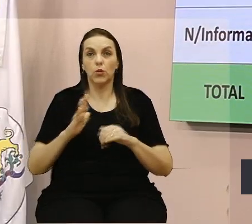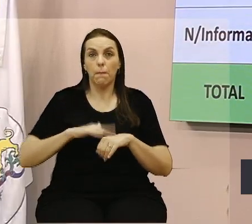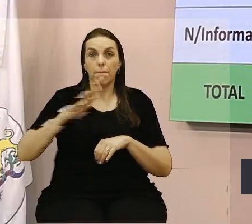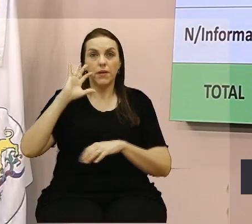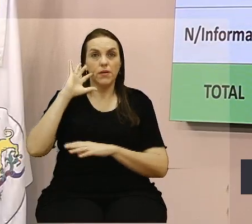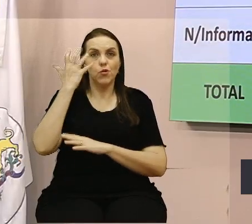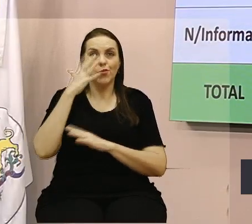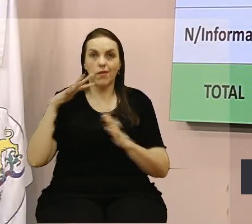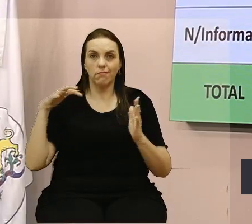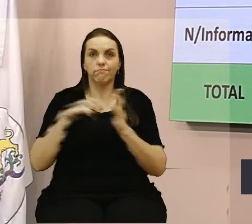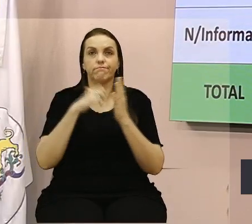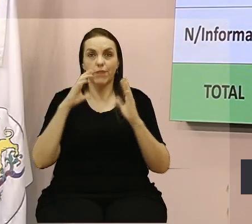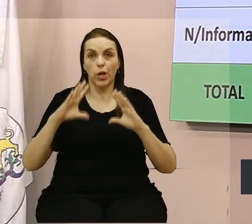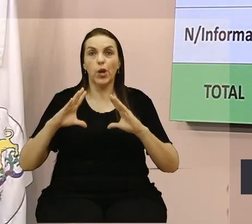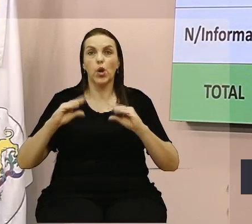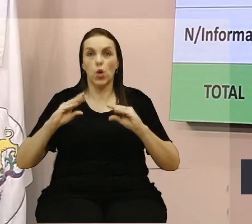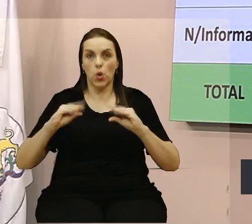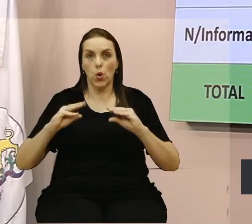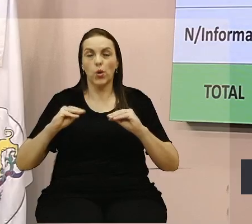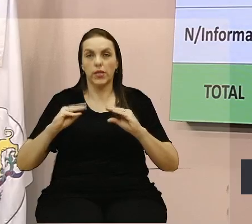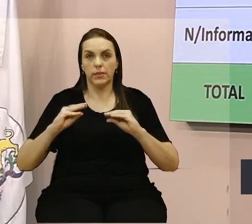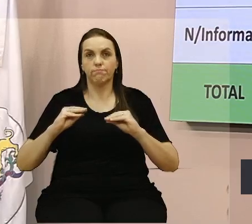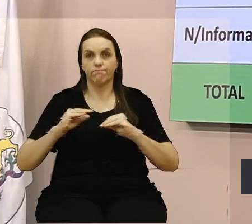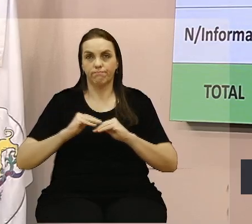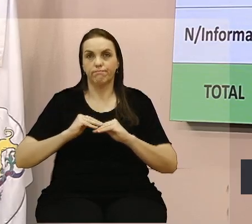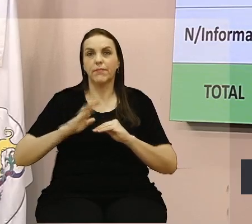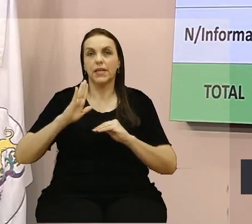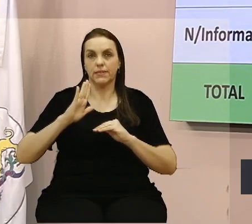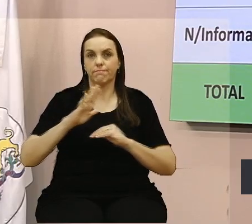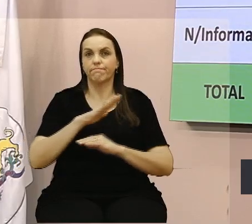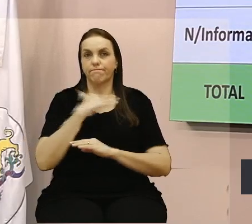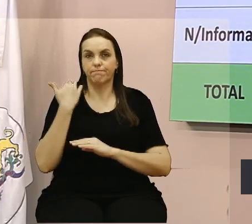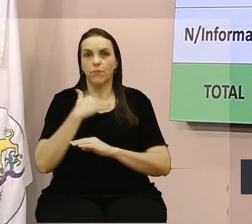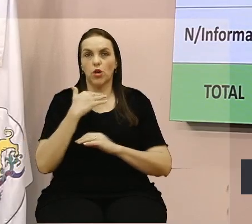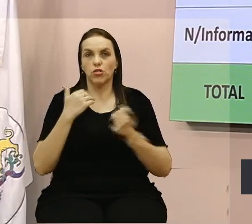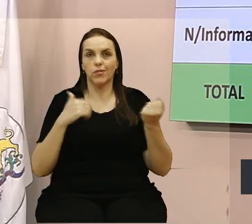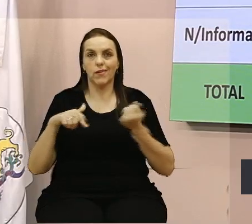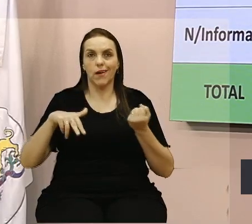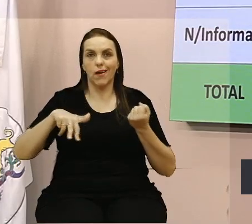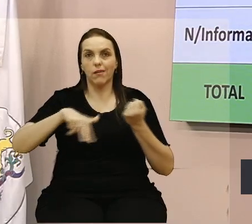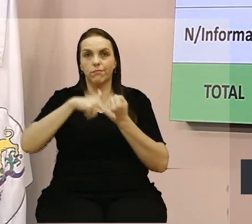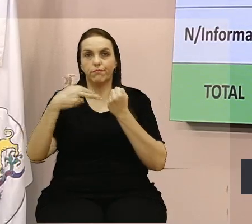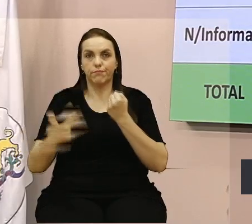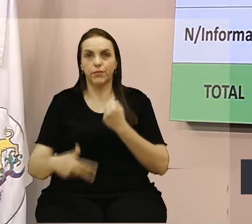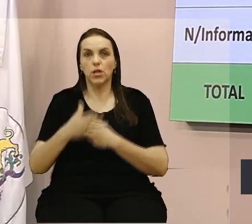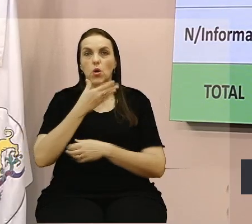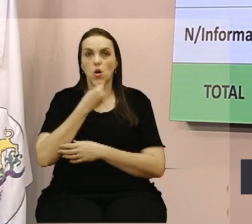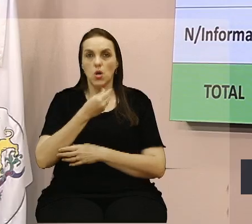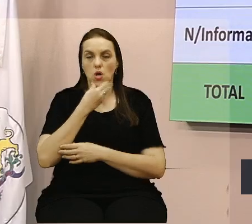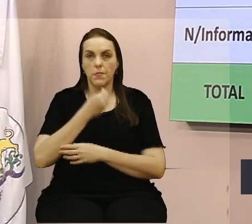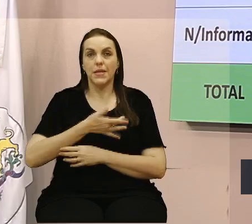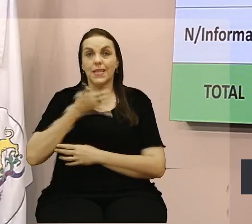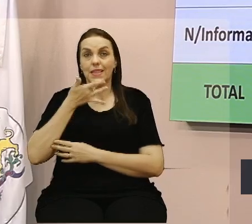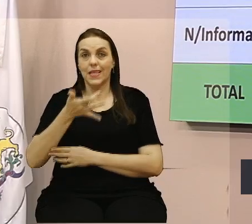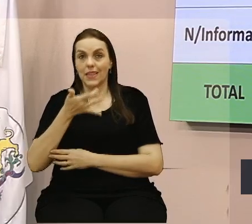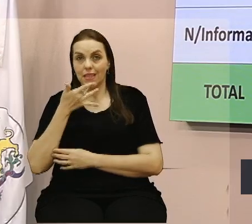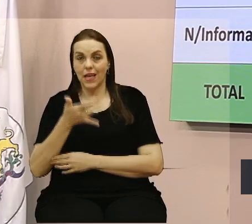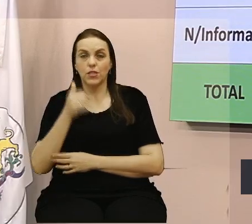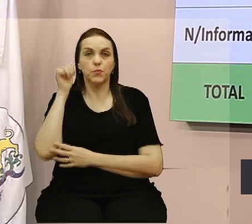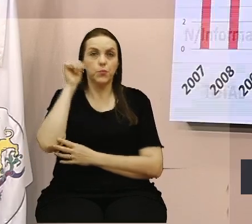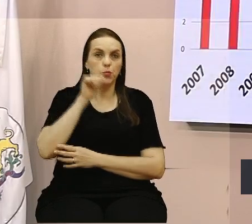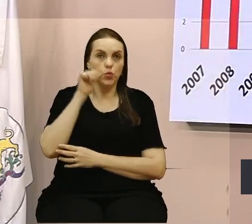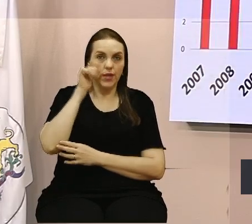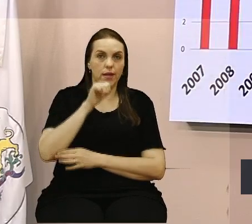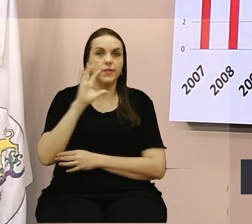Aqui, à noite, então, tem mais mortes por atropelamento à noite para os homens e à tarde para as